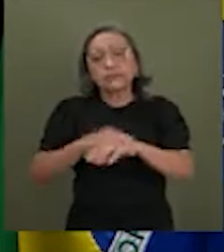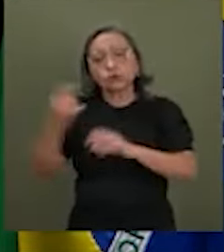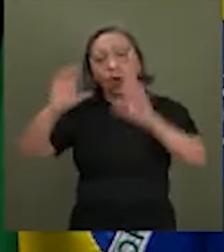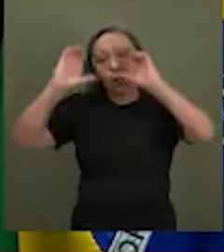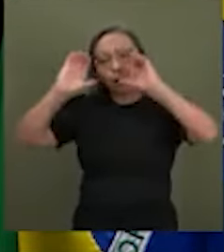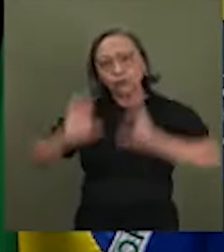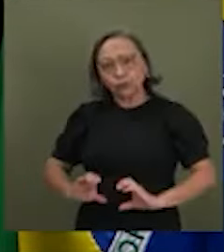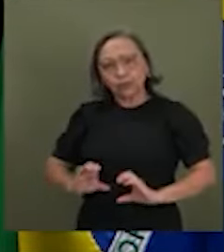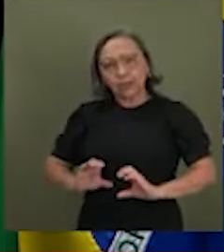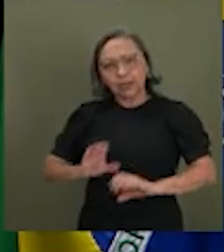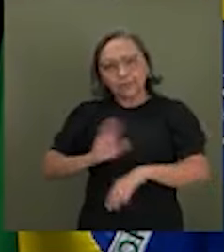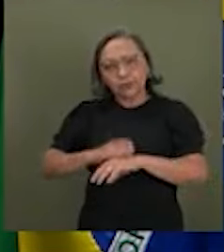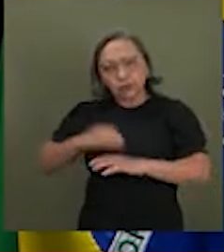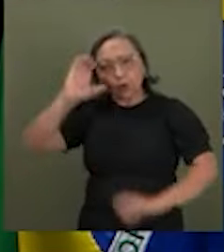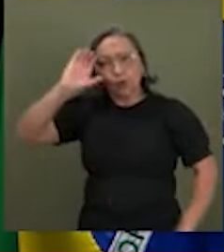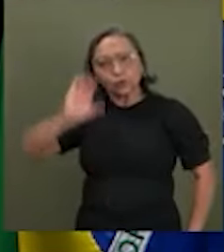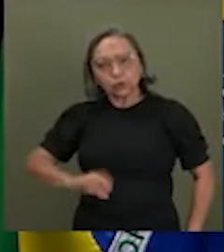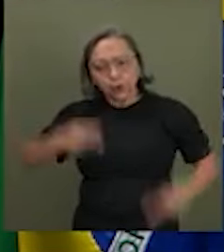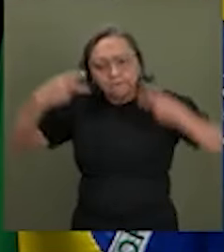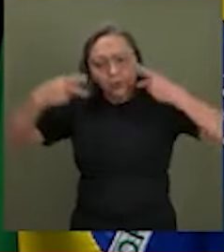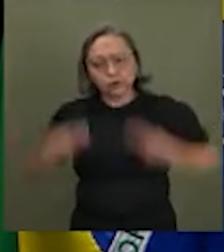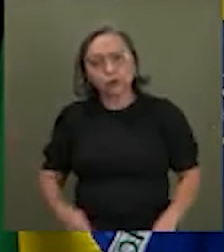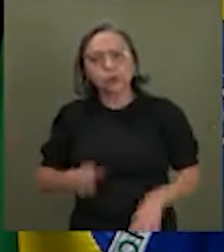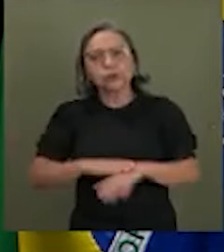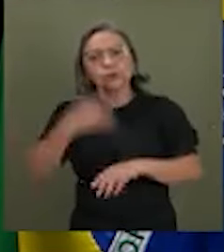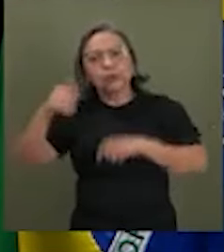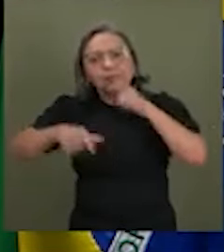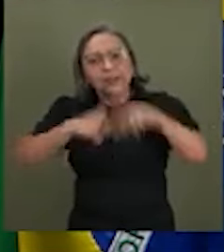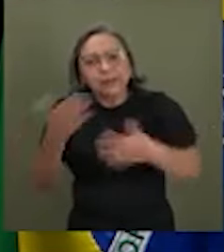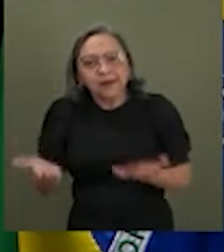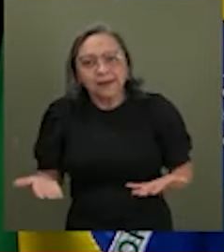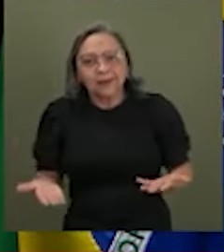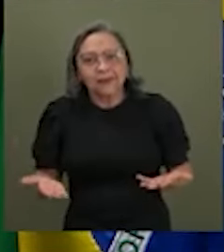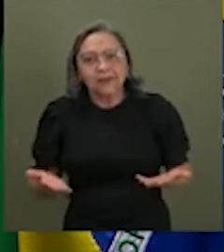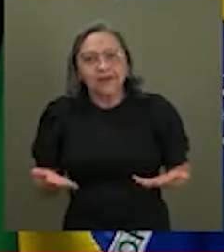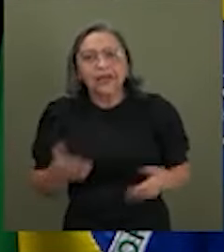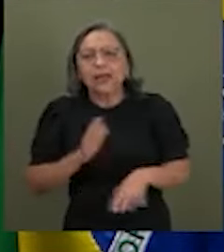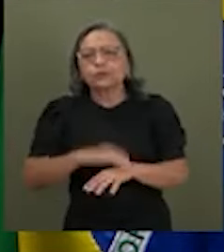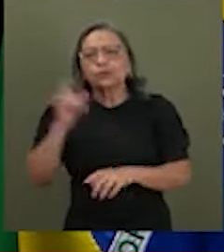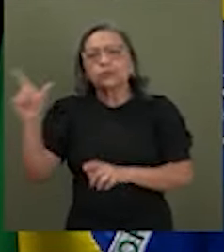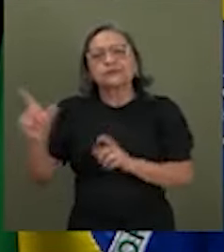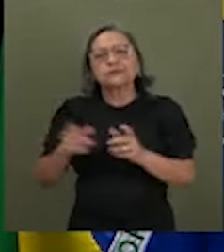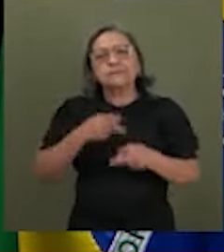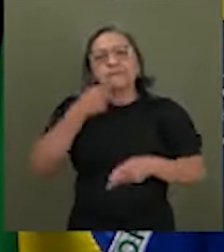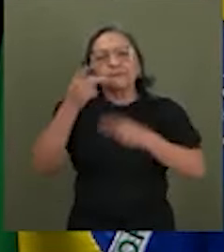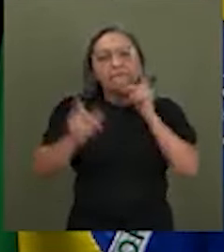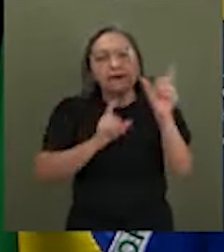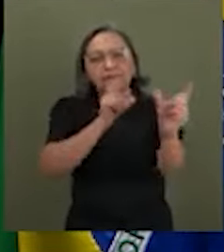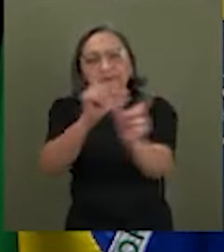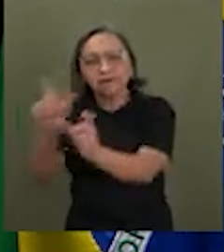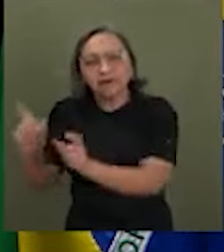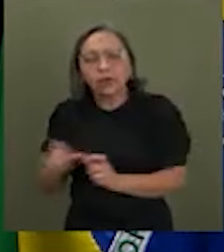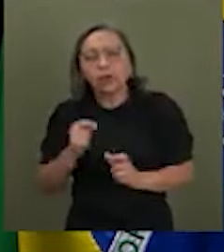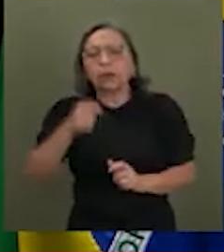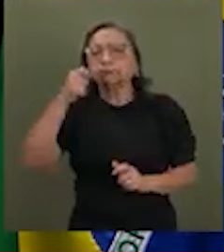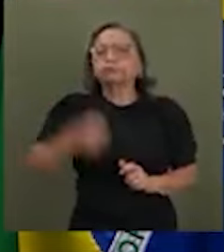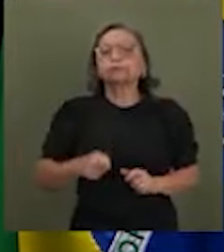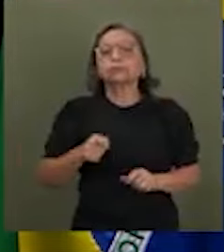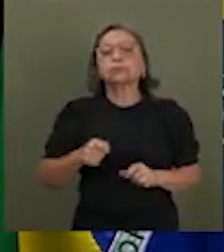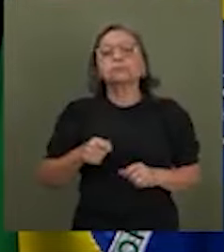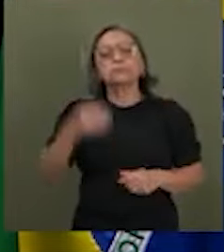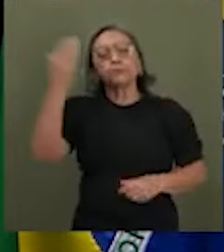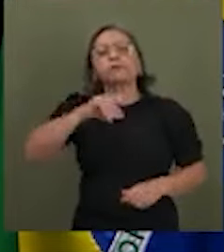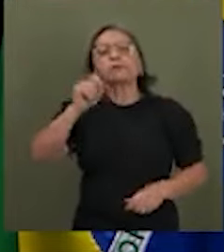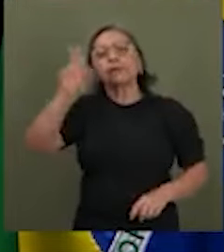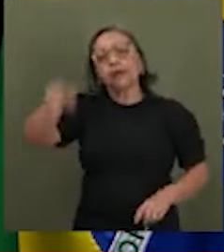conduta, as suas ações, as suas palavras, são quem determinam quem você é.